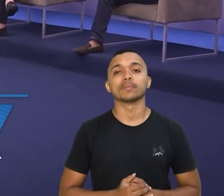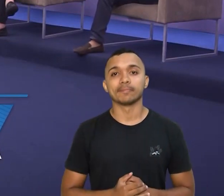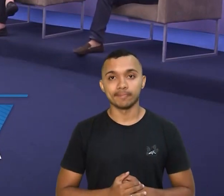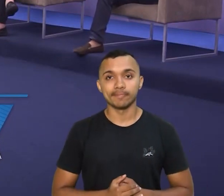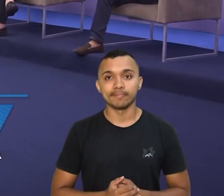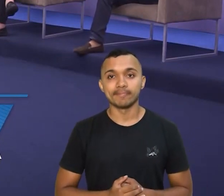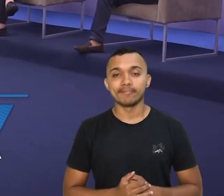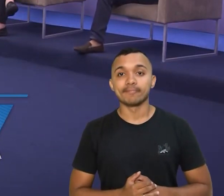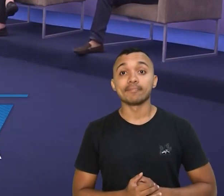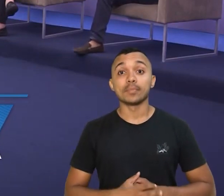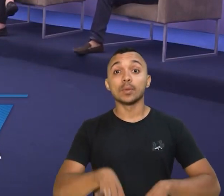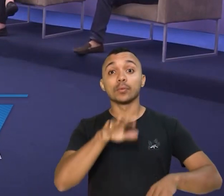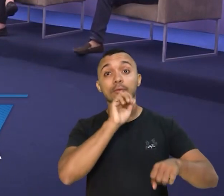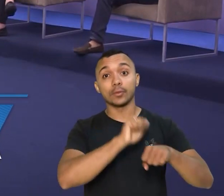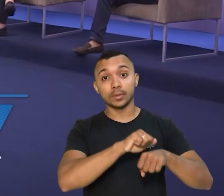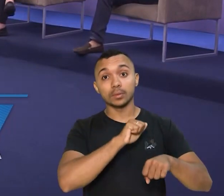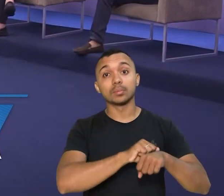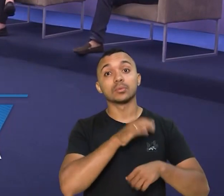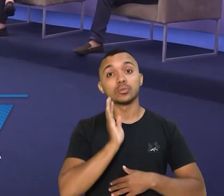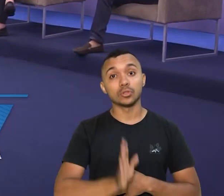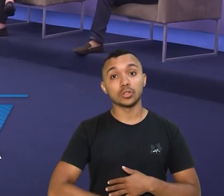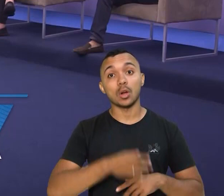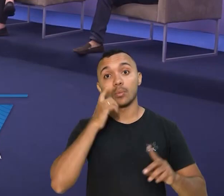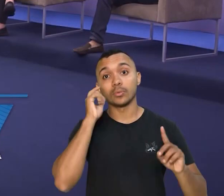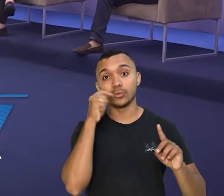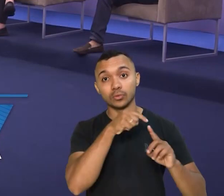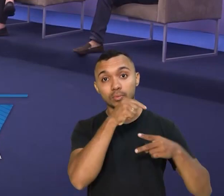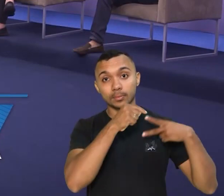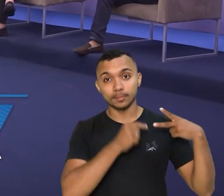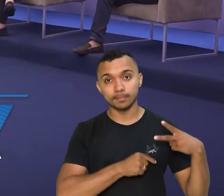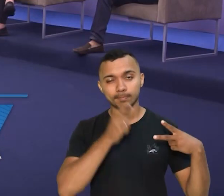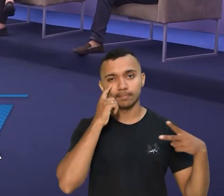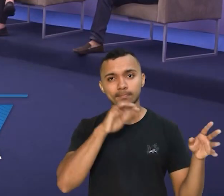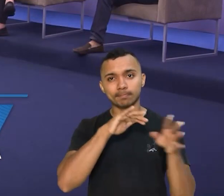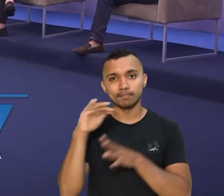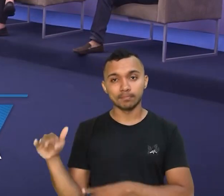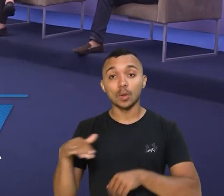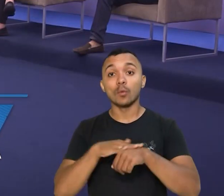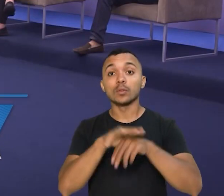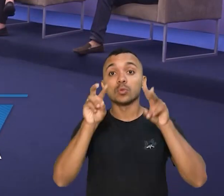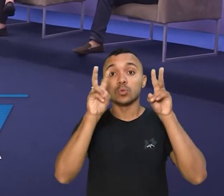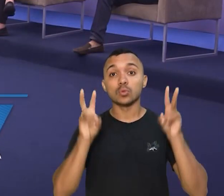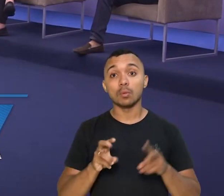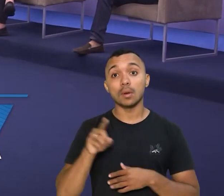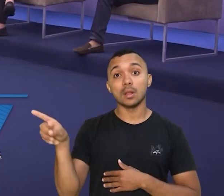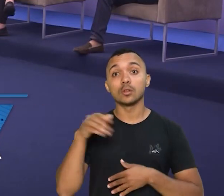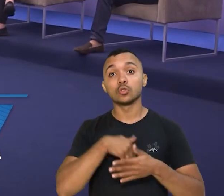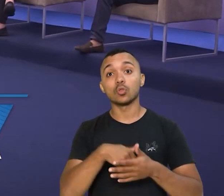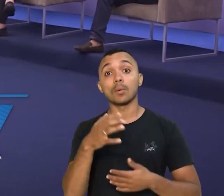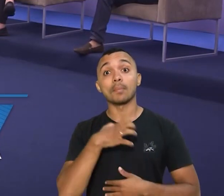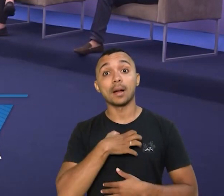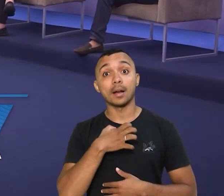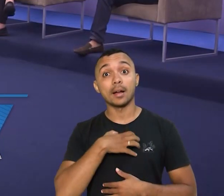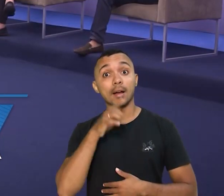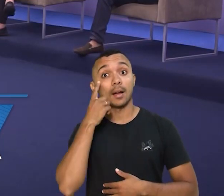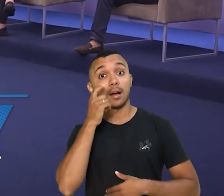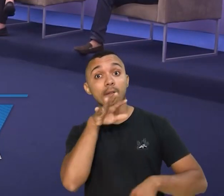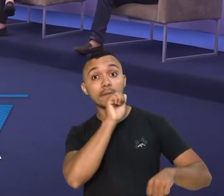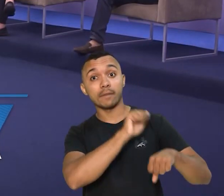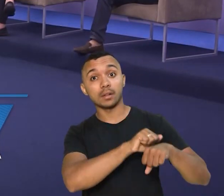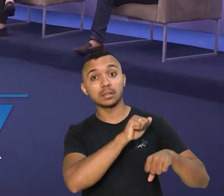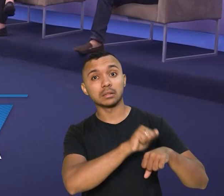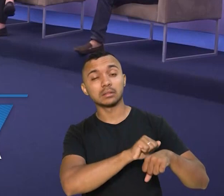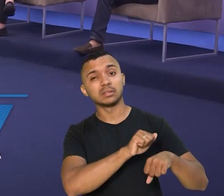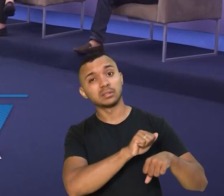Exatamente. Então, Fortaleza tem esses dois objetivos. Mas vamos falar primeiro do jogo do Bahia, que o Fortaleza foi um time